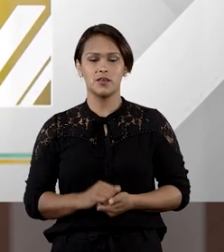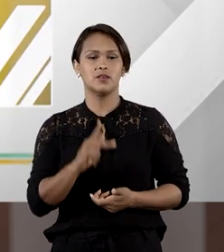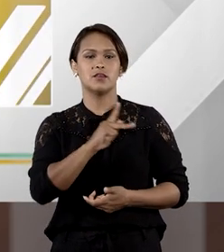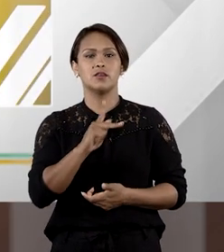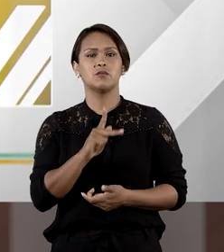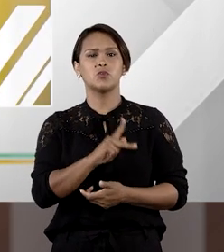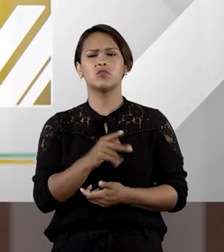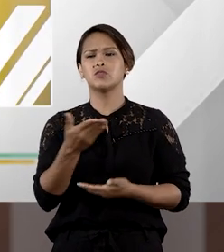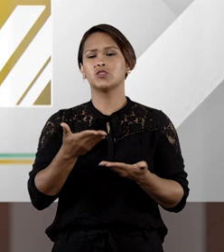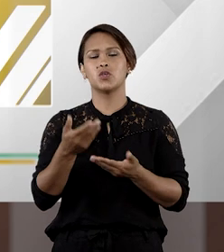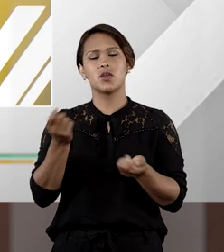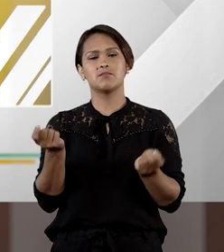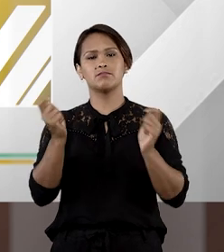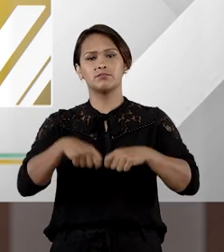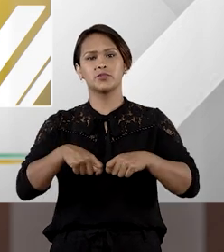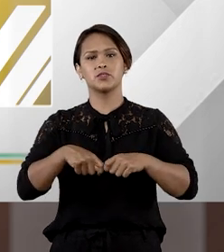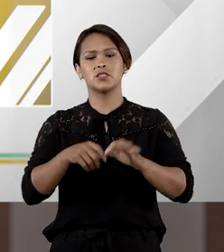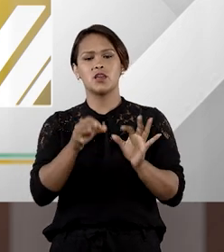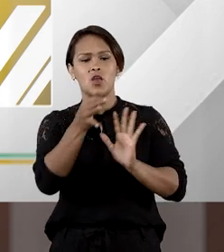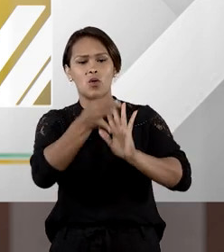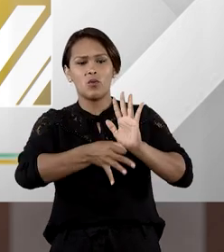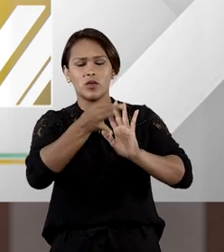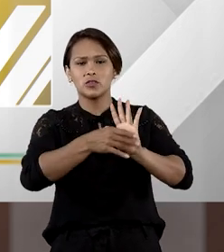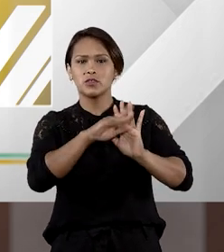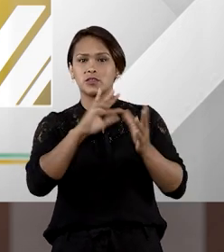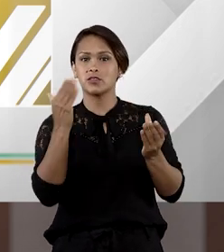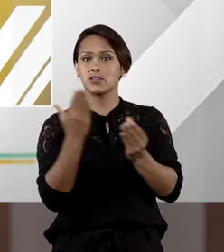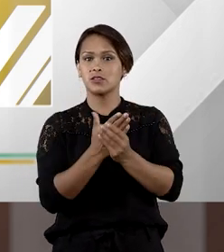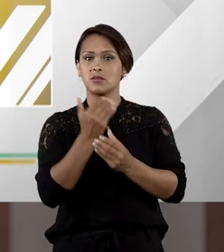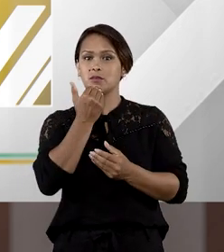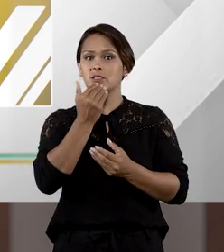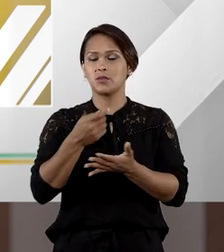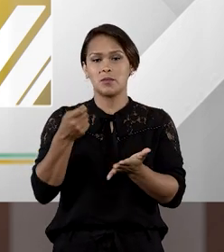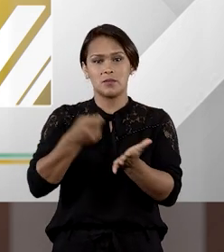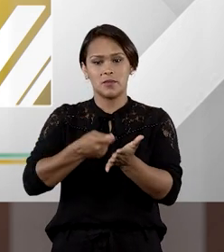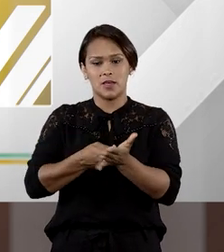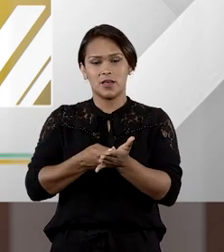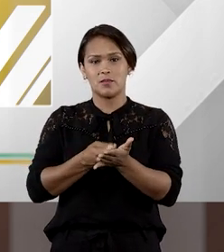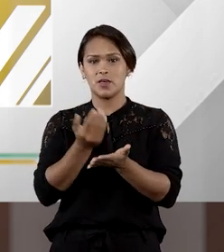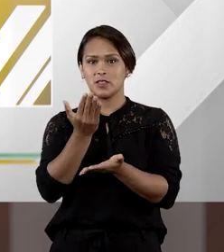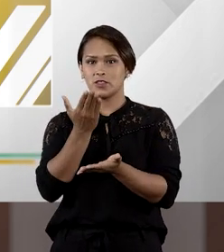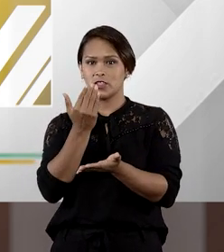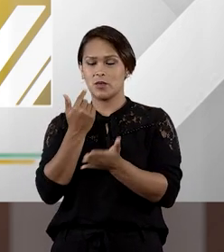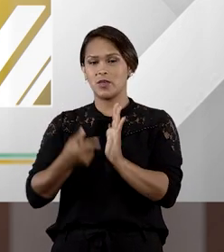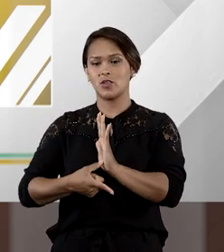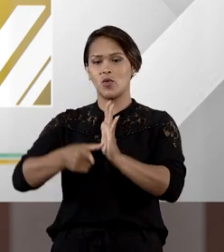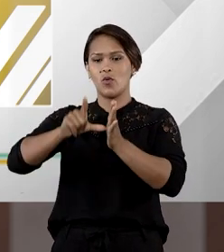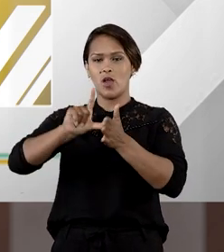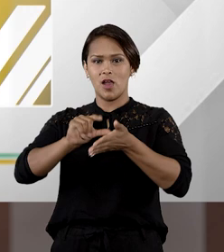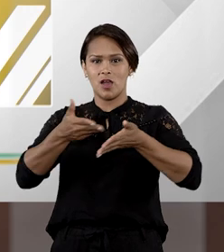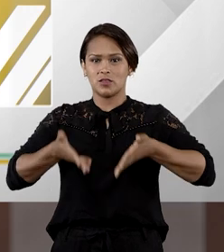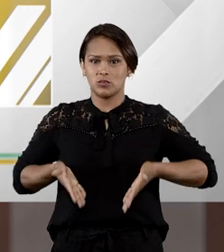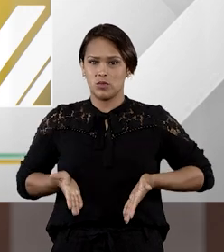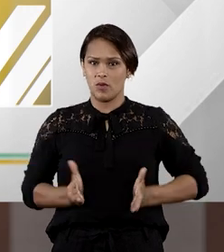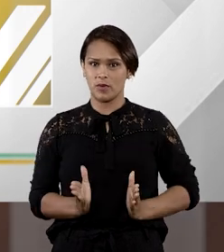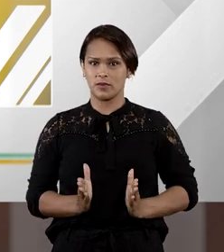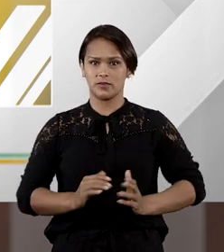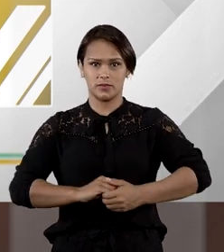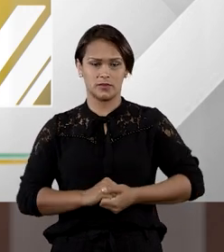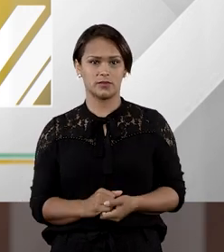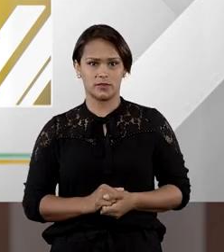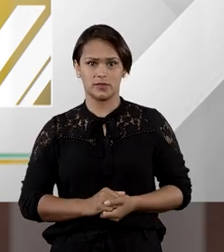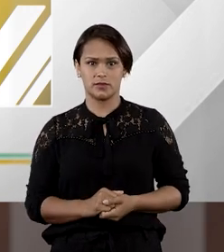Professor Flávio, e é possível o ajuizamento de ação para pedir pagamento de alimentos antes mesmo de a criança